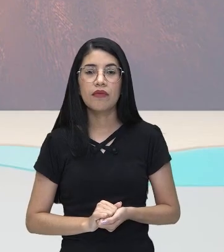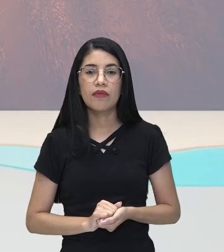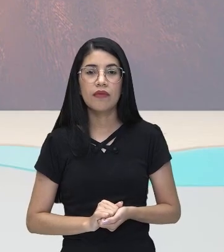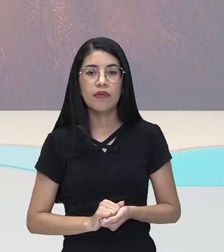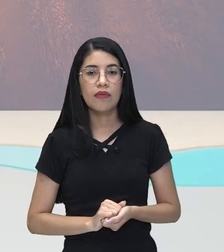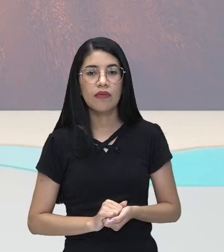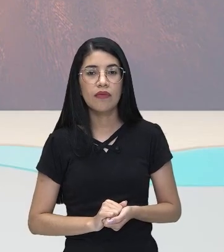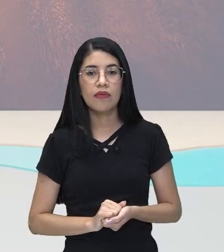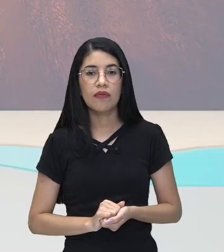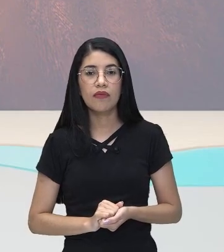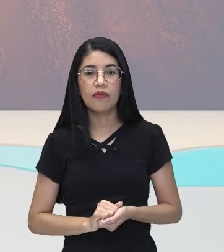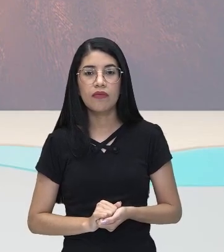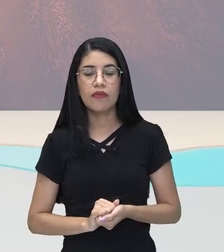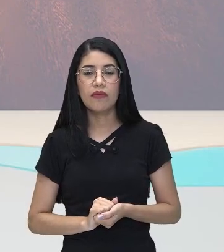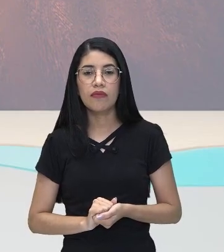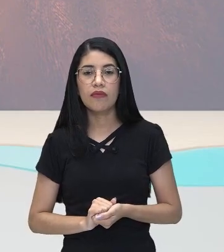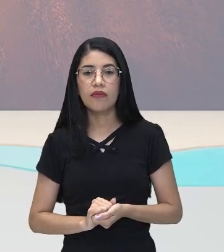um